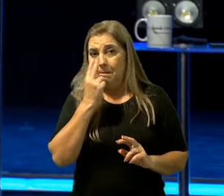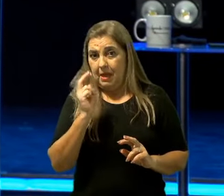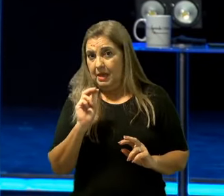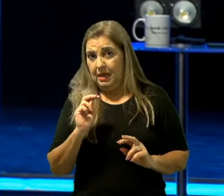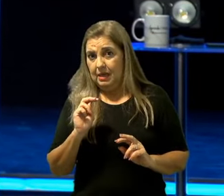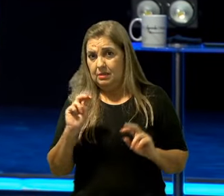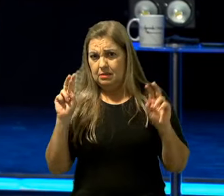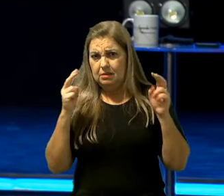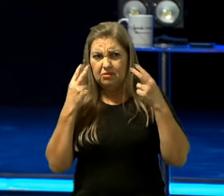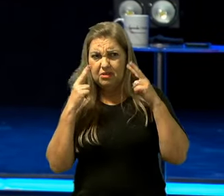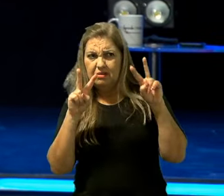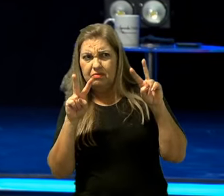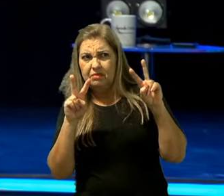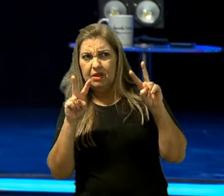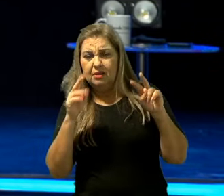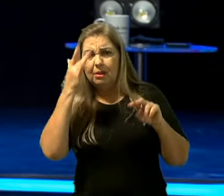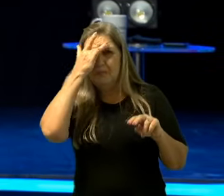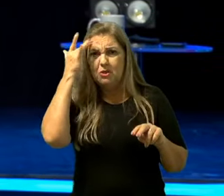promessa.